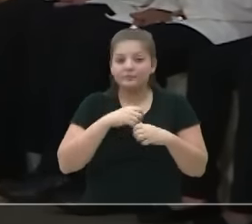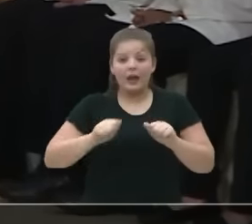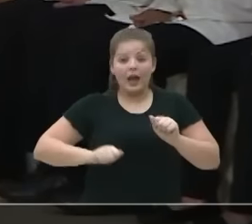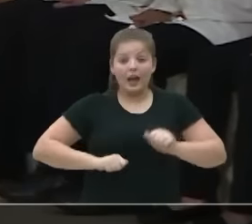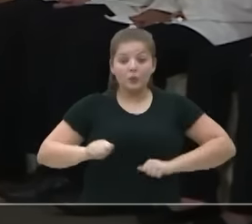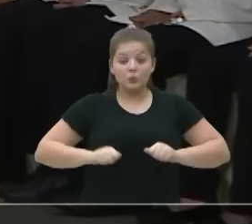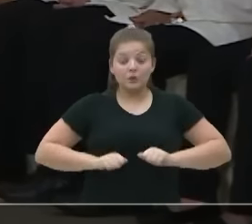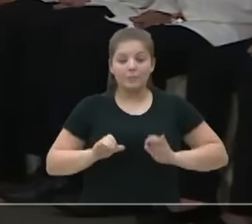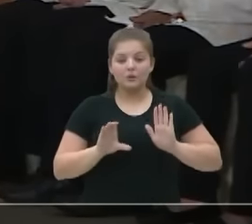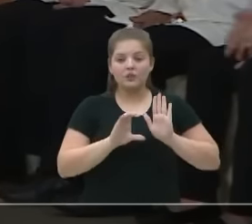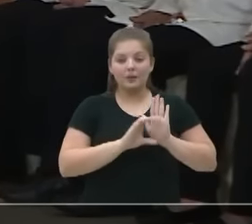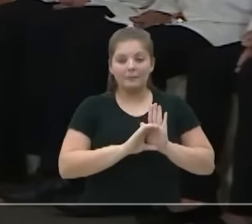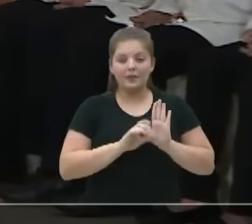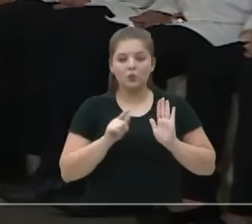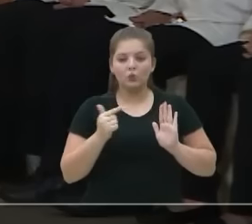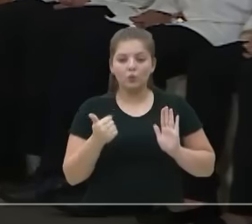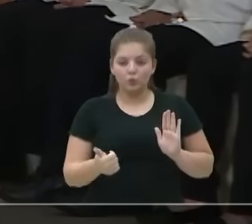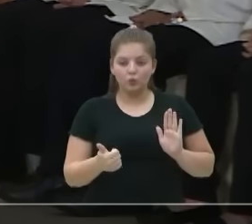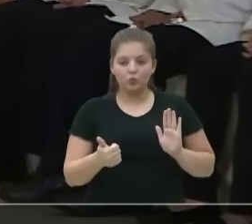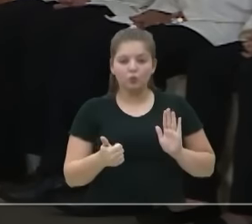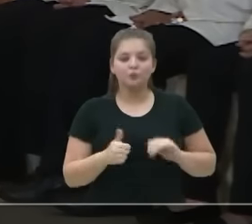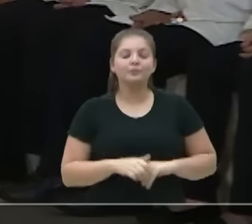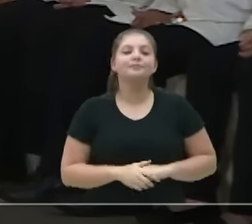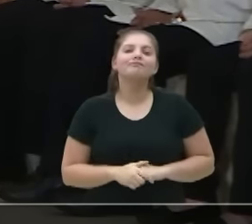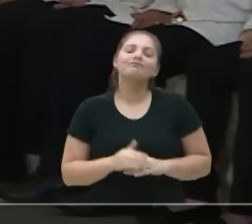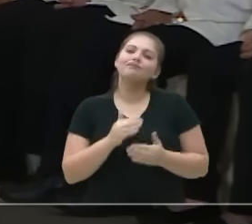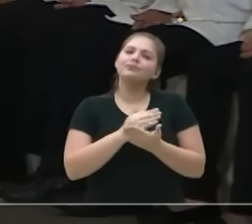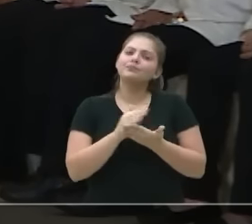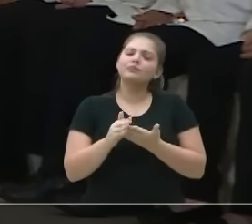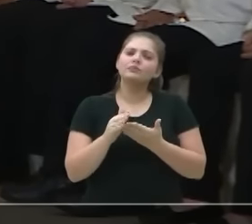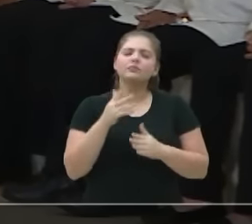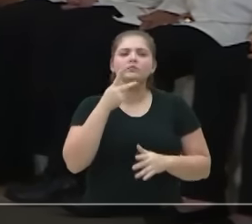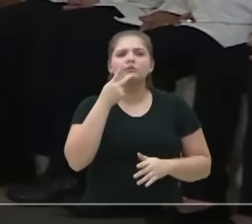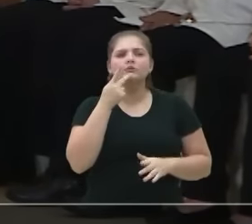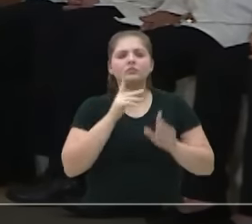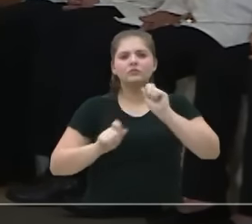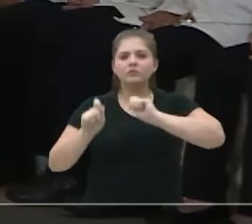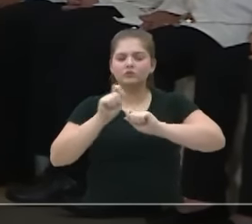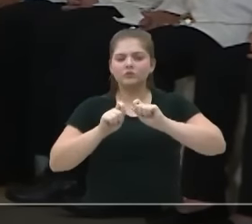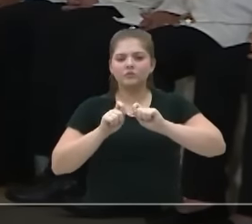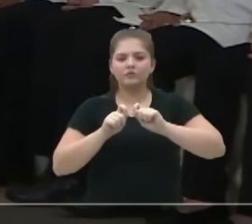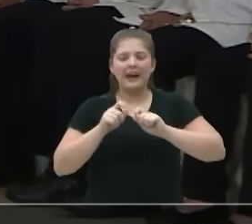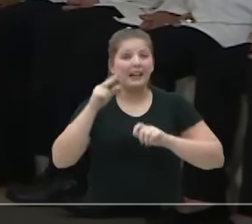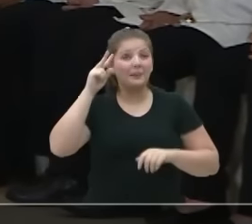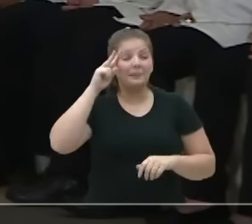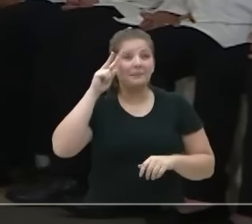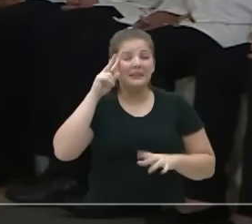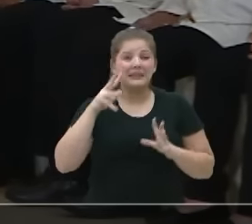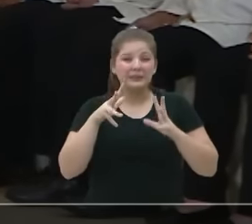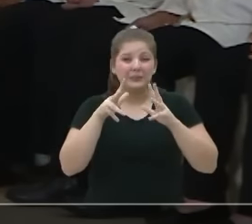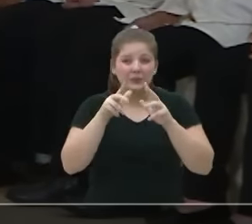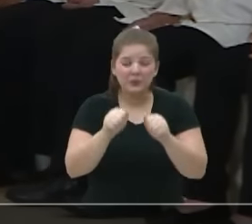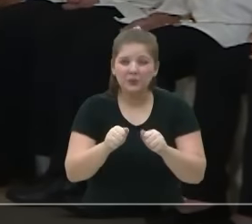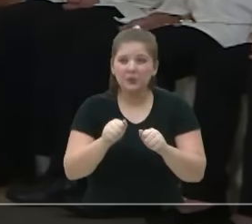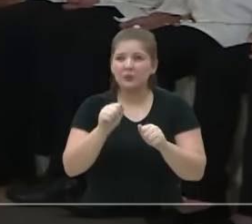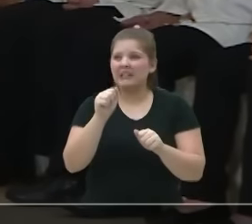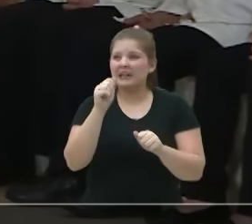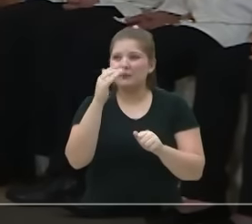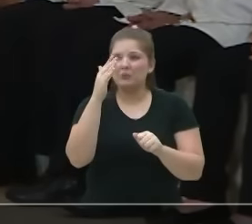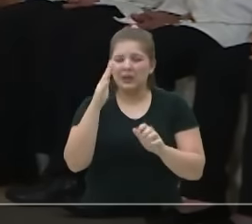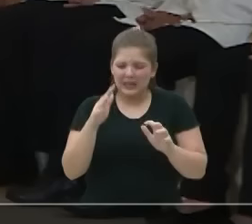1, que começa fazendo uma memória de tudo o que aconteceu.